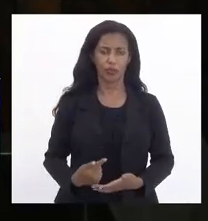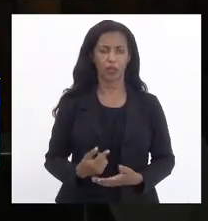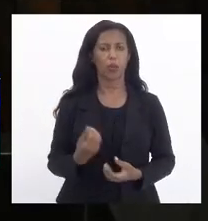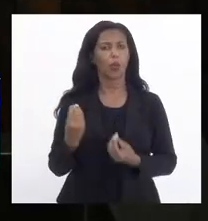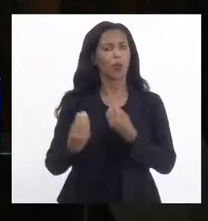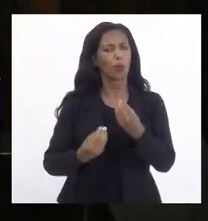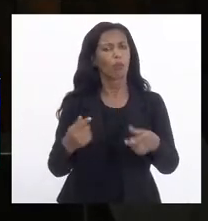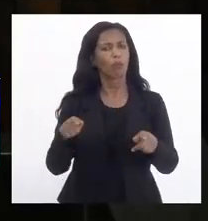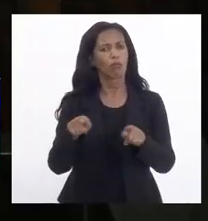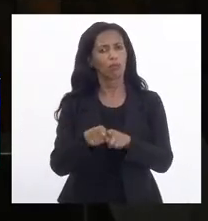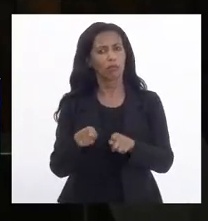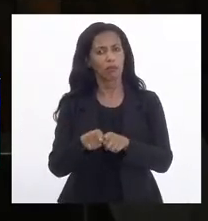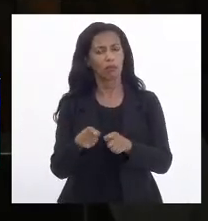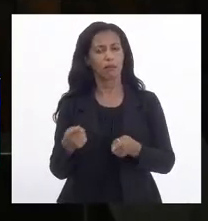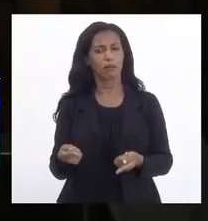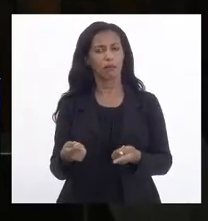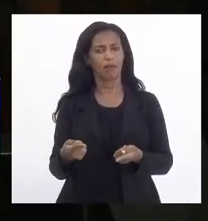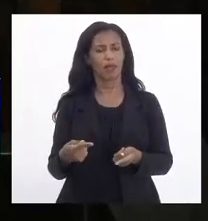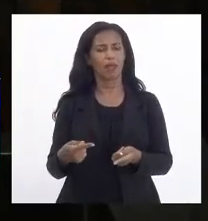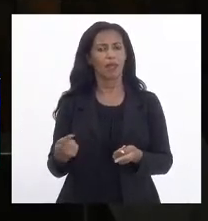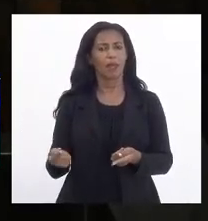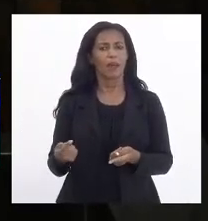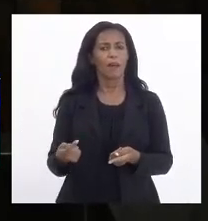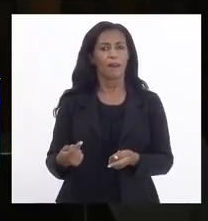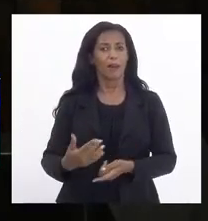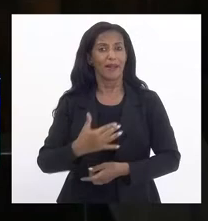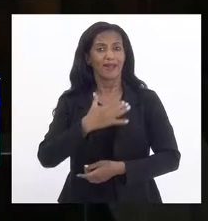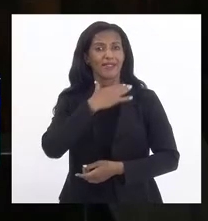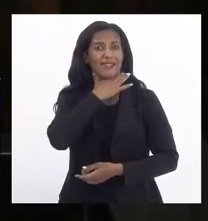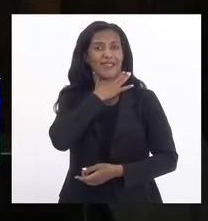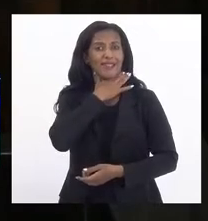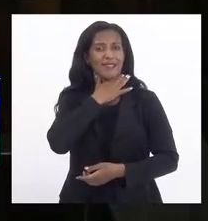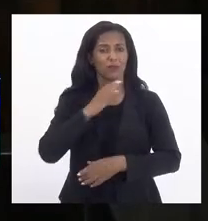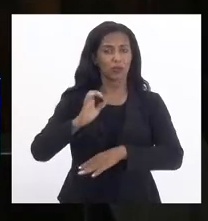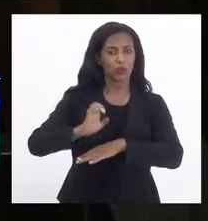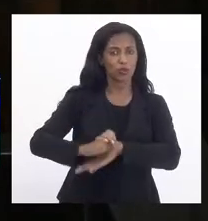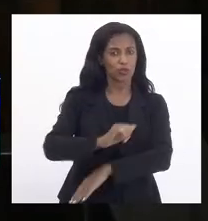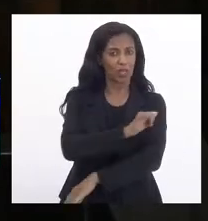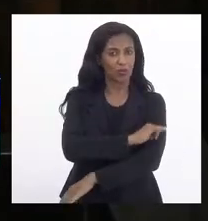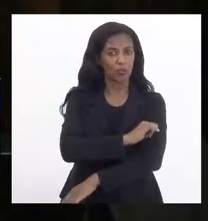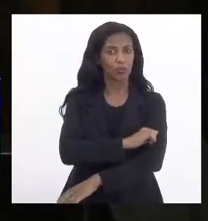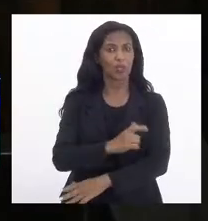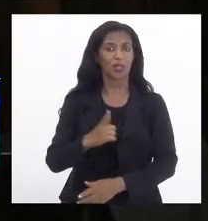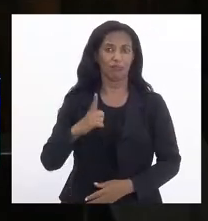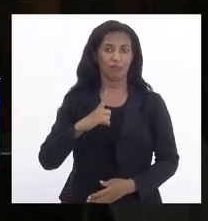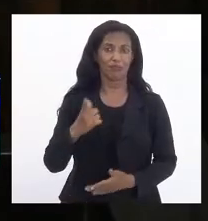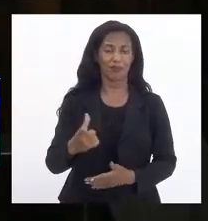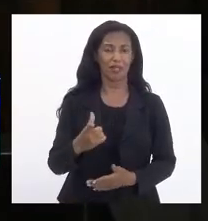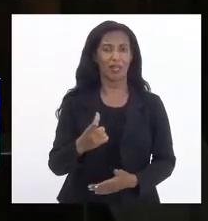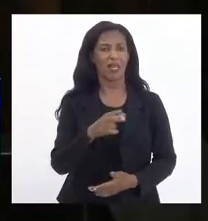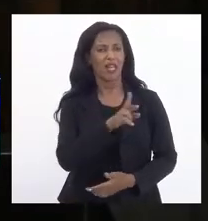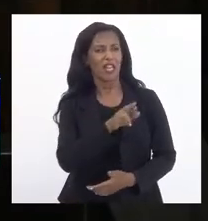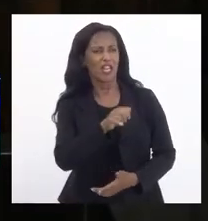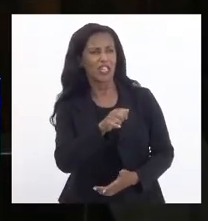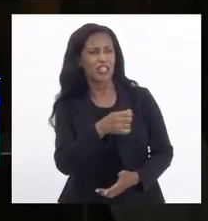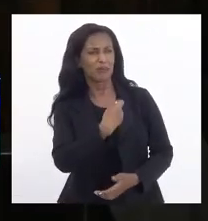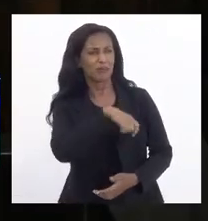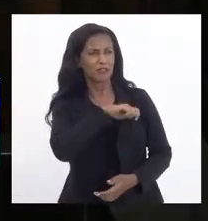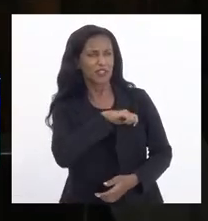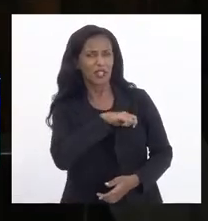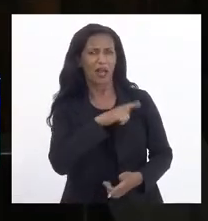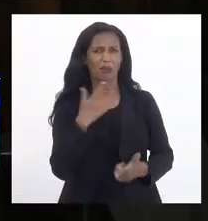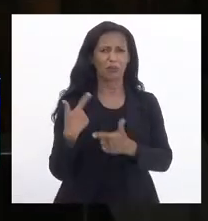como também pela crise econômica que o Estado do Rio de Janeiro se encontra, o regime de recuperação fiscal, um atrás do outro, uma